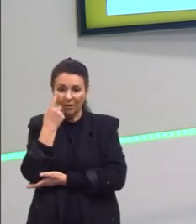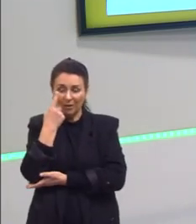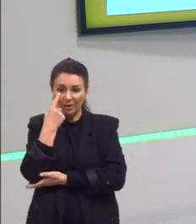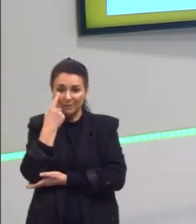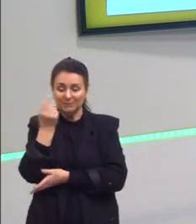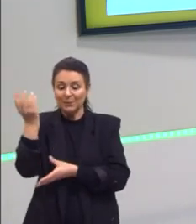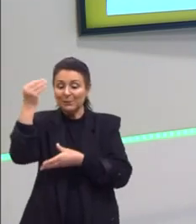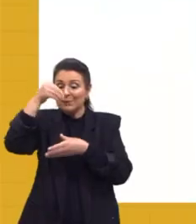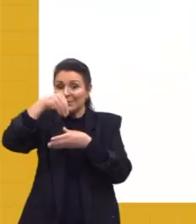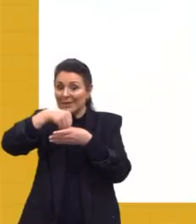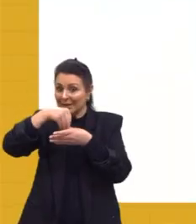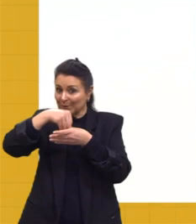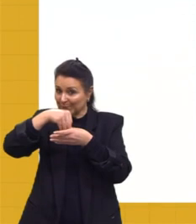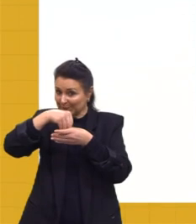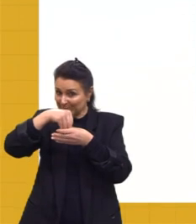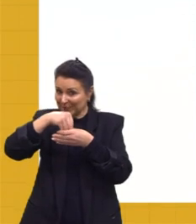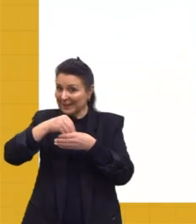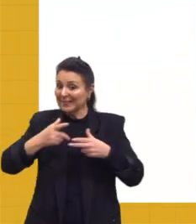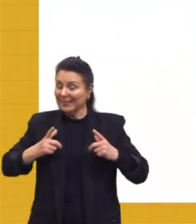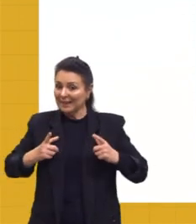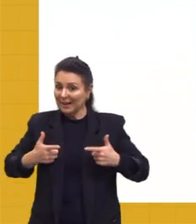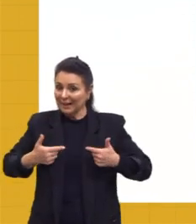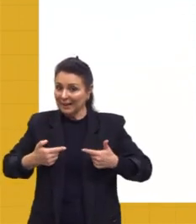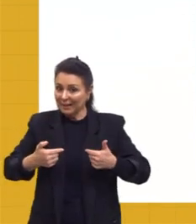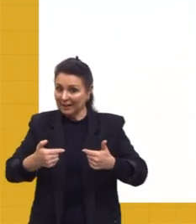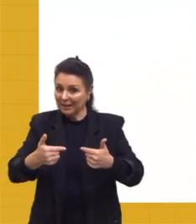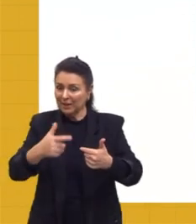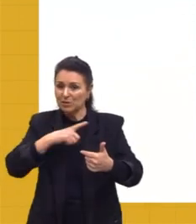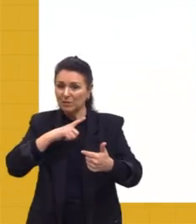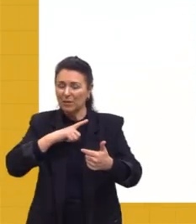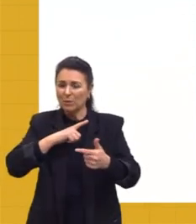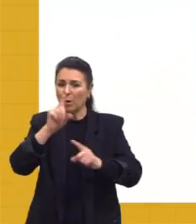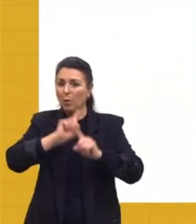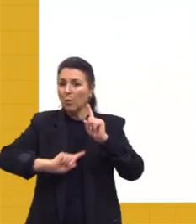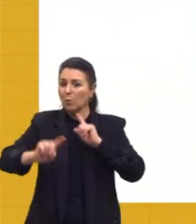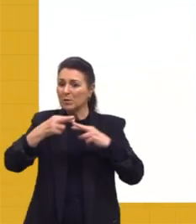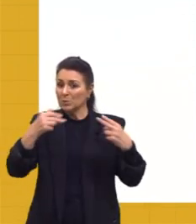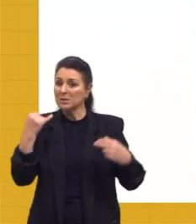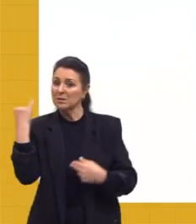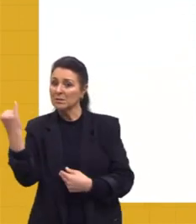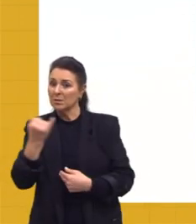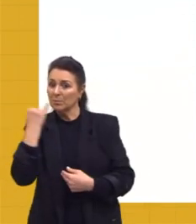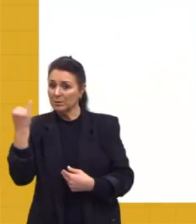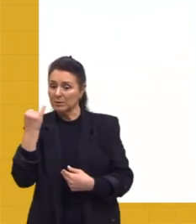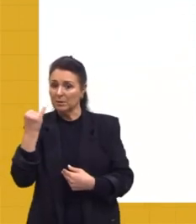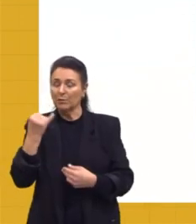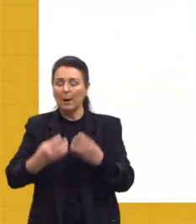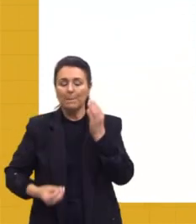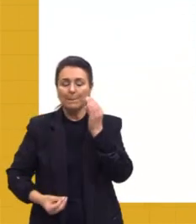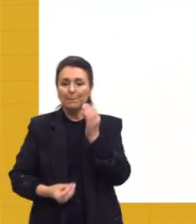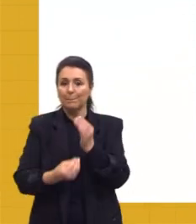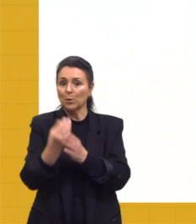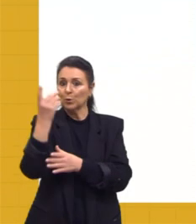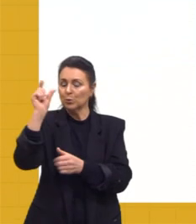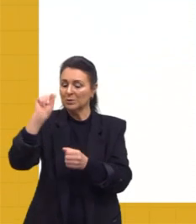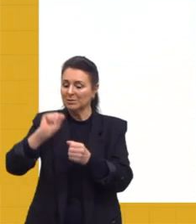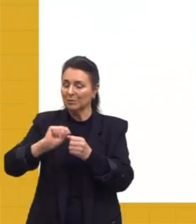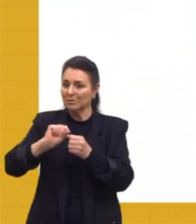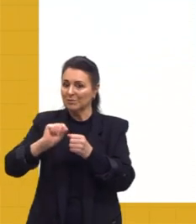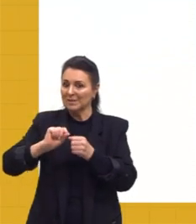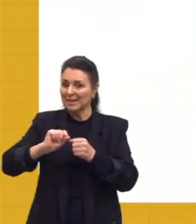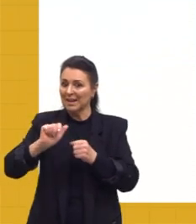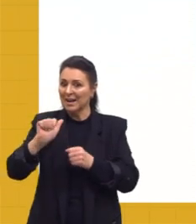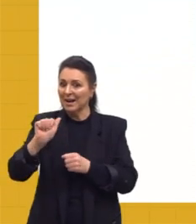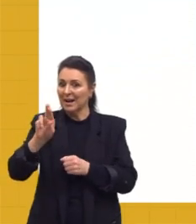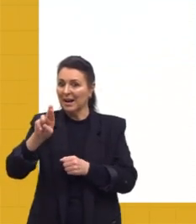dentro dessa dessa guerra então nós tivemos algumas corridas a principal delas a corrida no limite armamentista